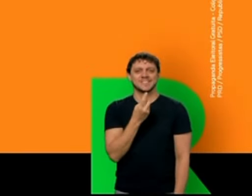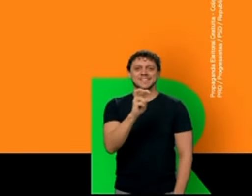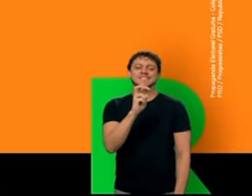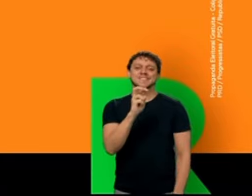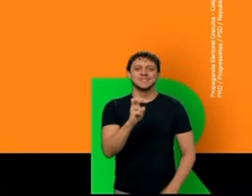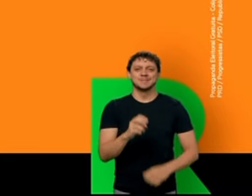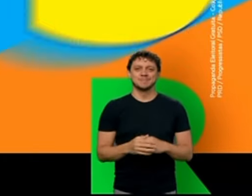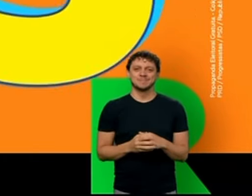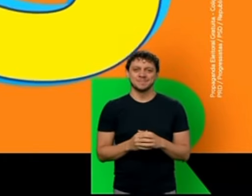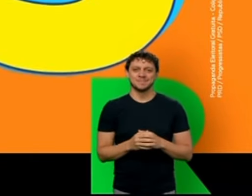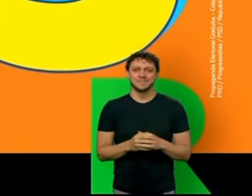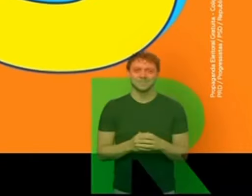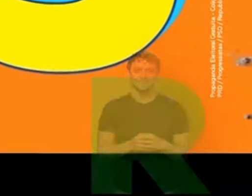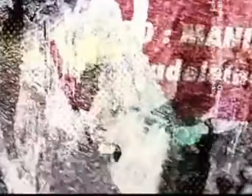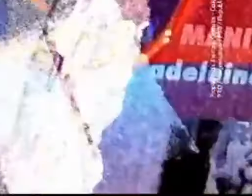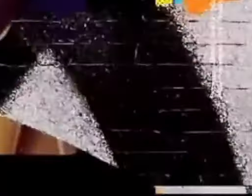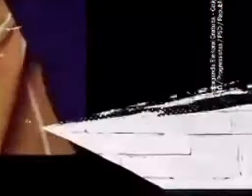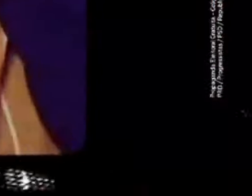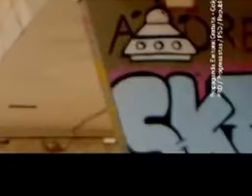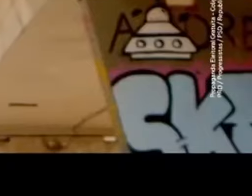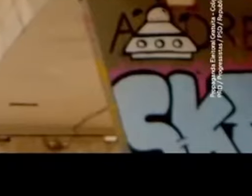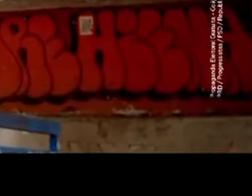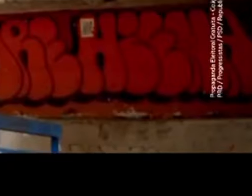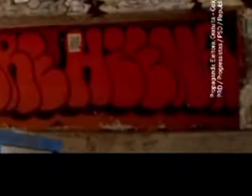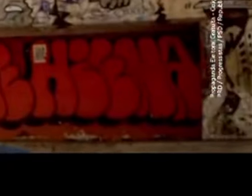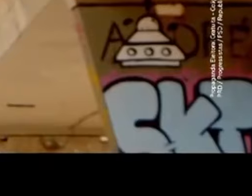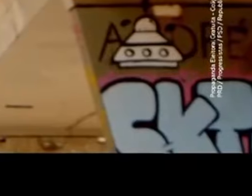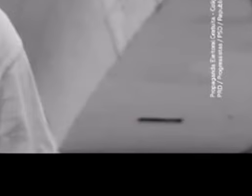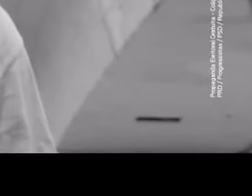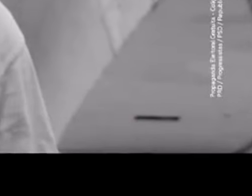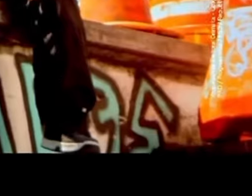crescimento. Não pode parar, é 15.